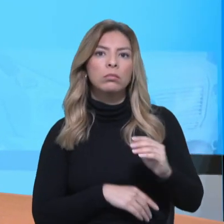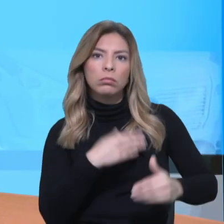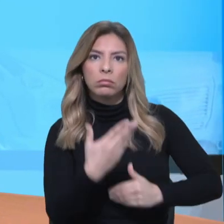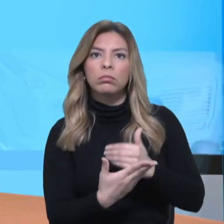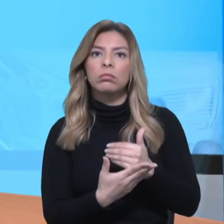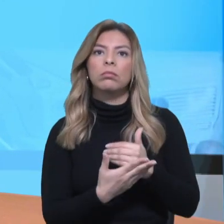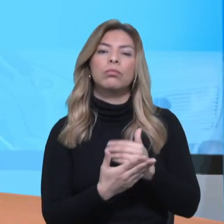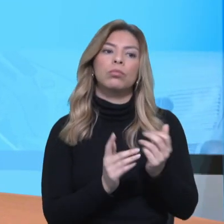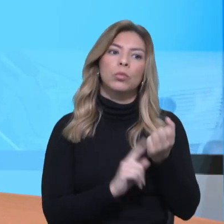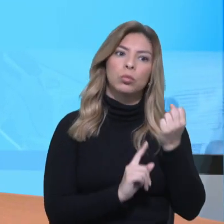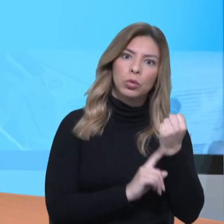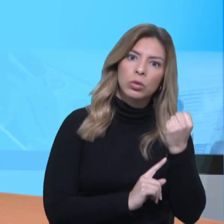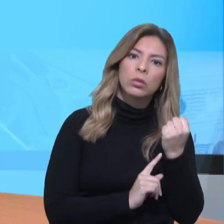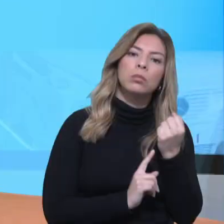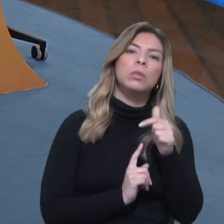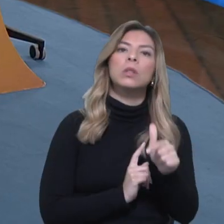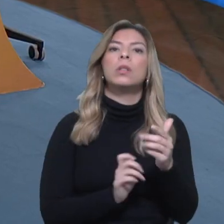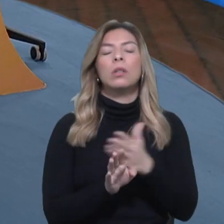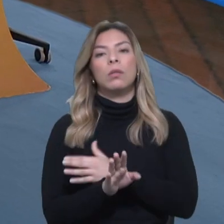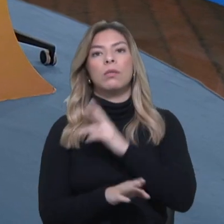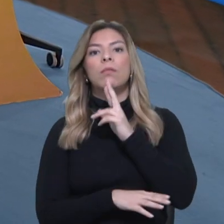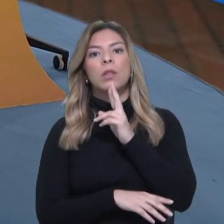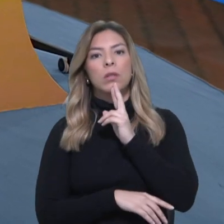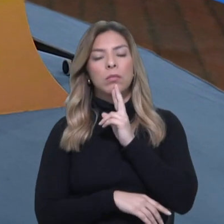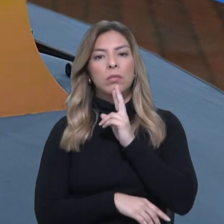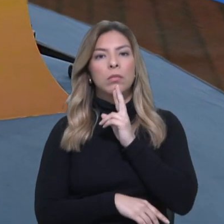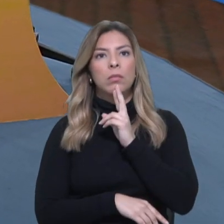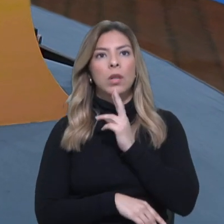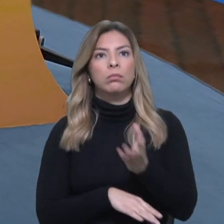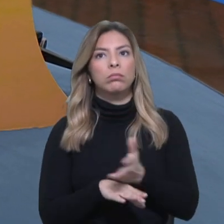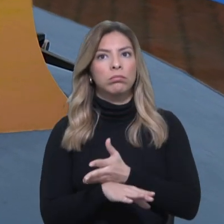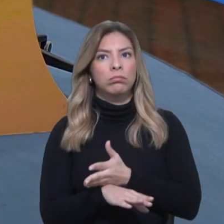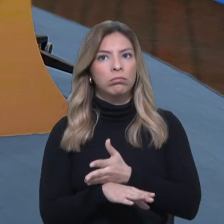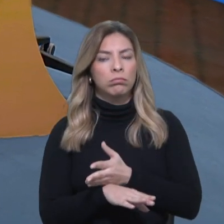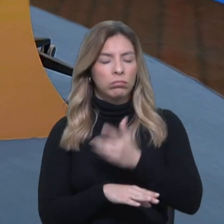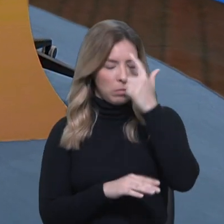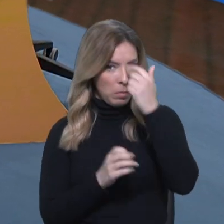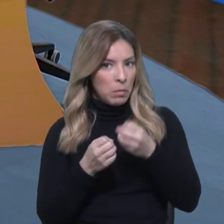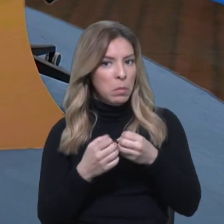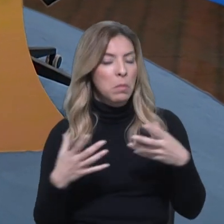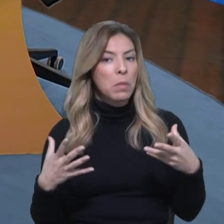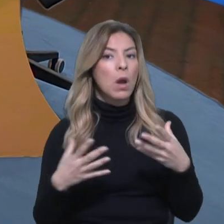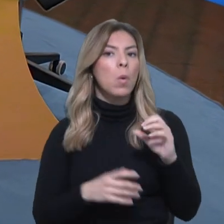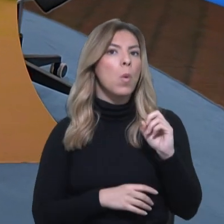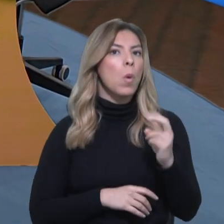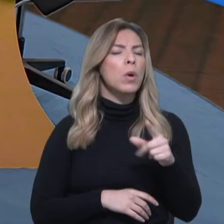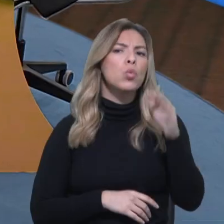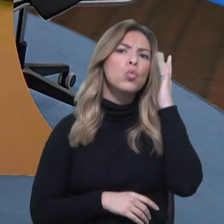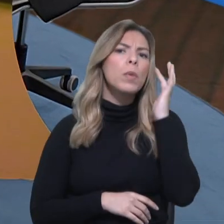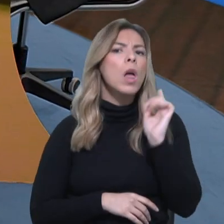religiosas, religiosos em Fátima? Será um número expressivo, mas o que significa esse número?